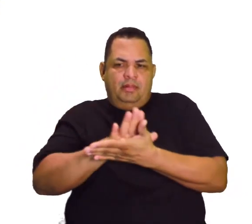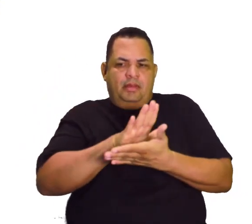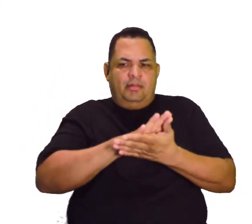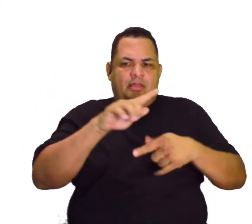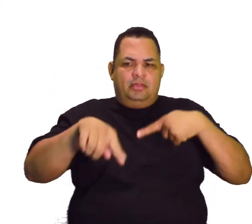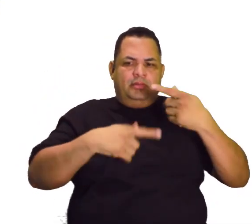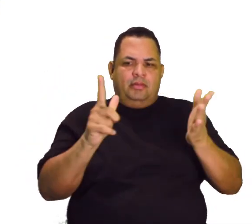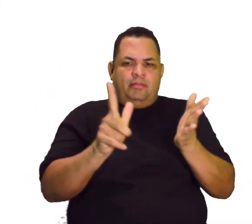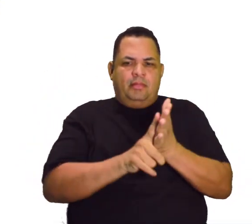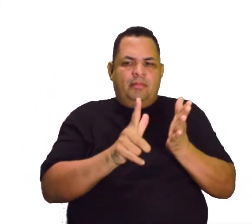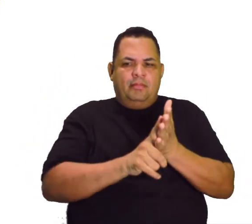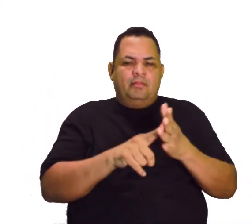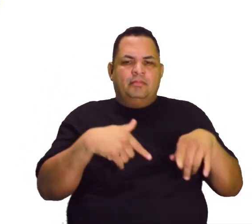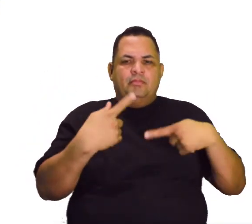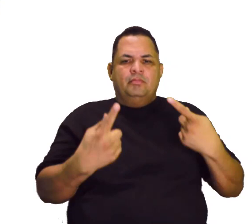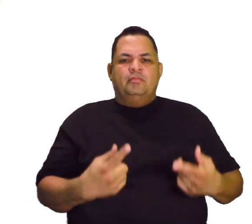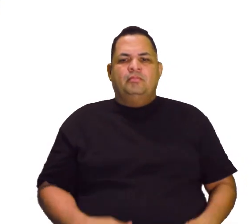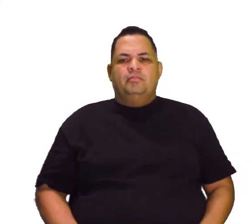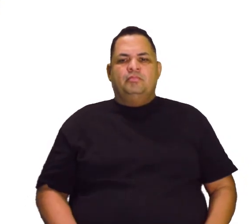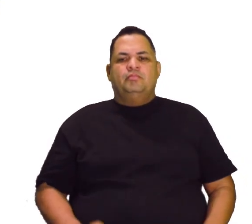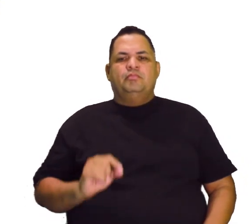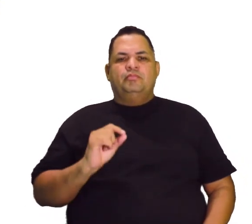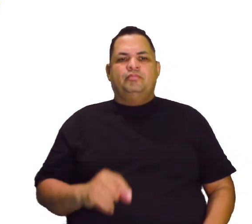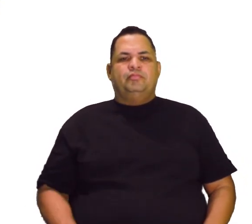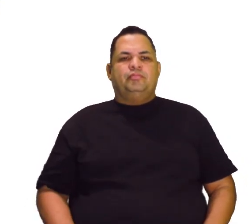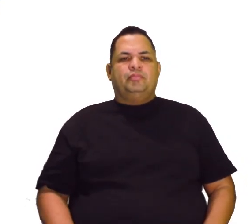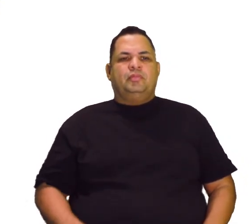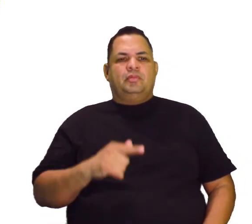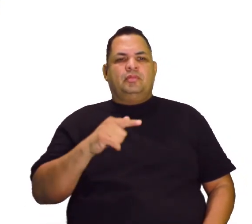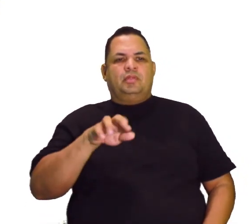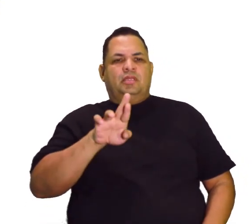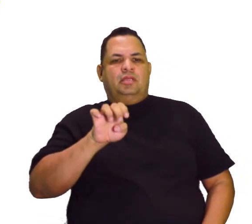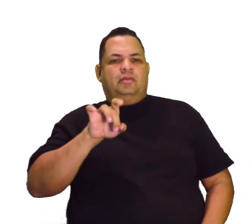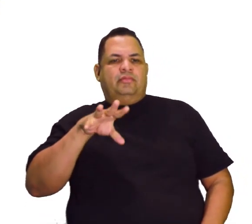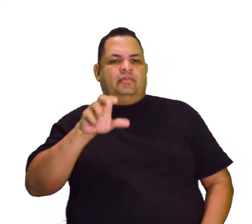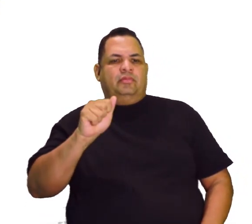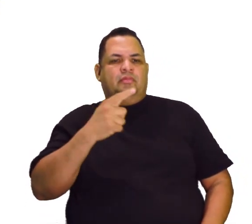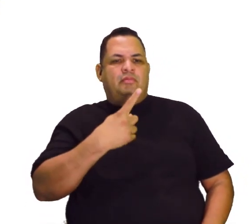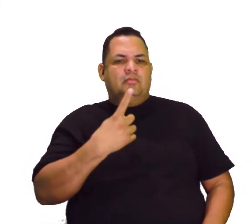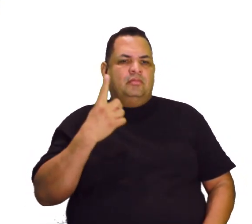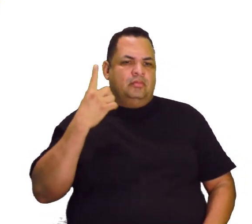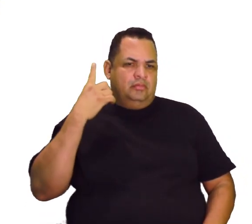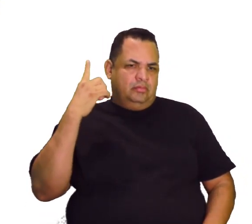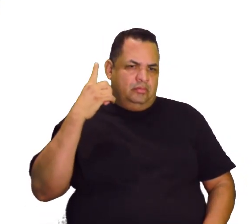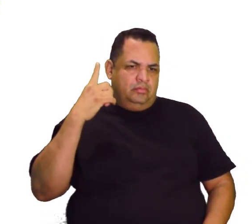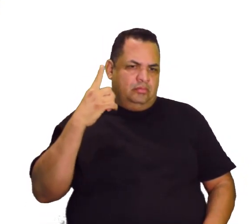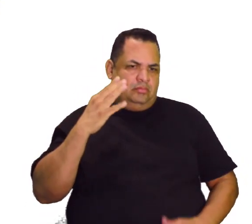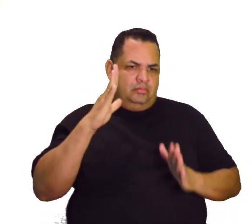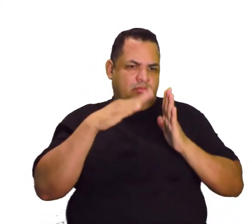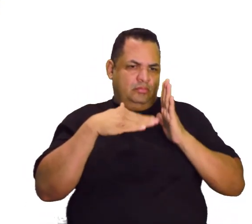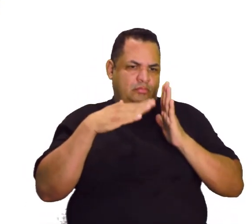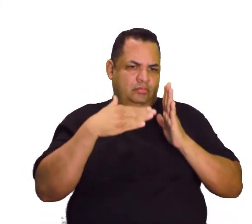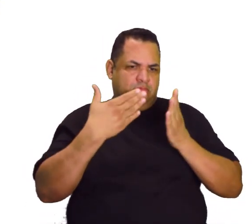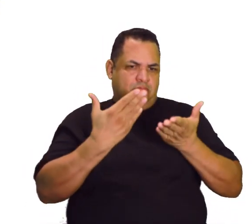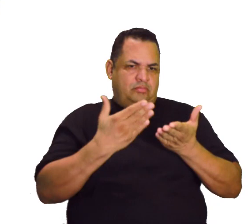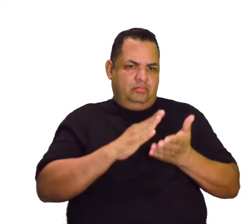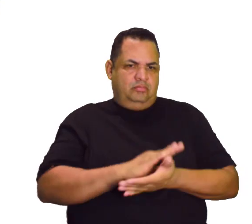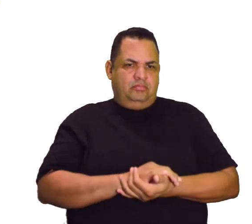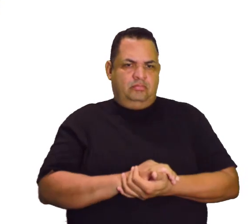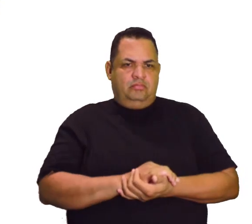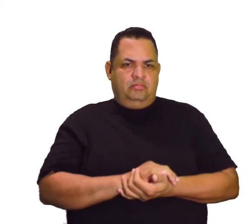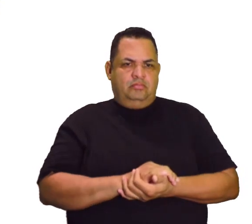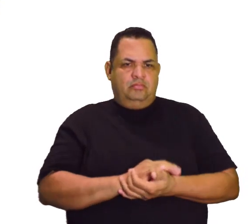papel. Então, vocês conheceram na aula o que é gravura. Então, esse tipo de pintura que é feito